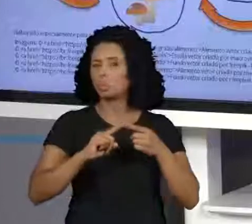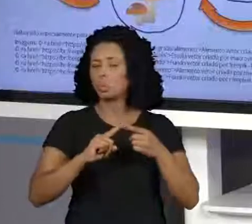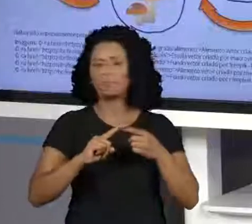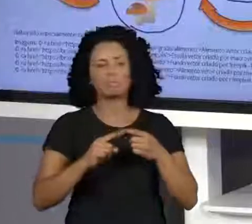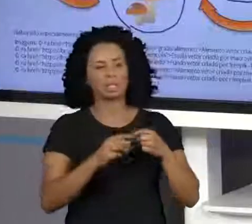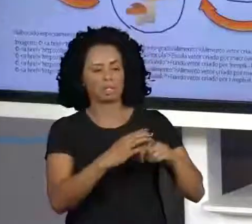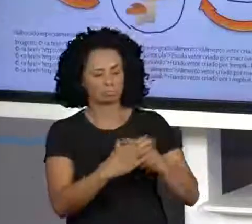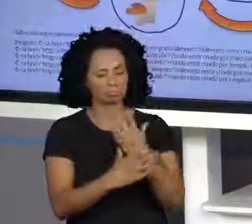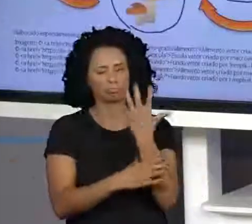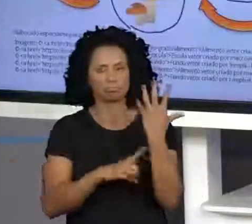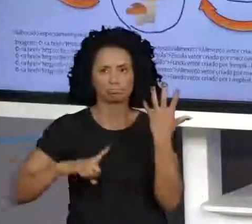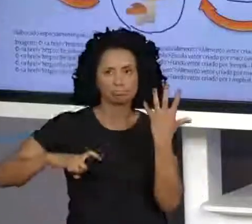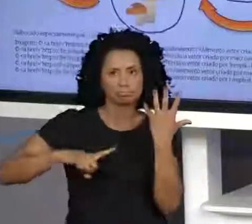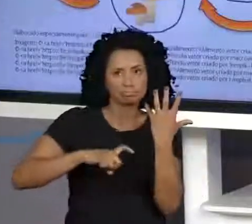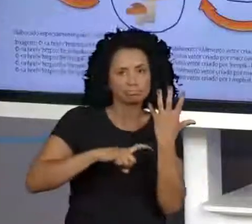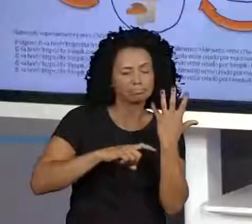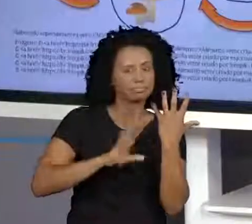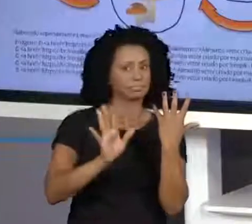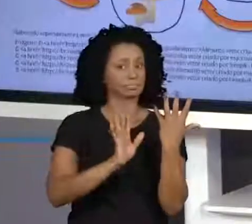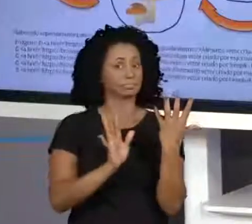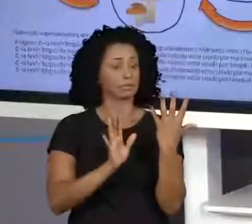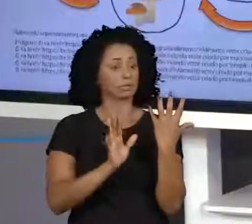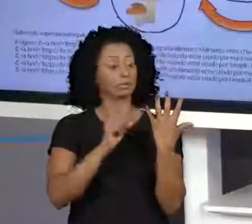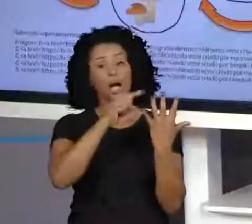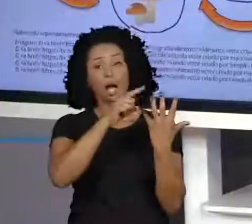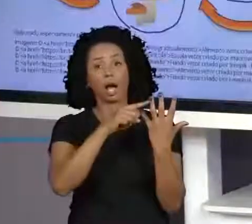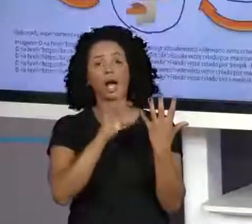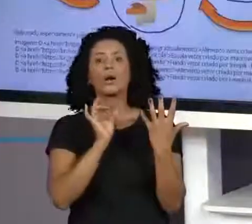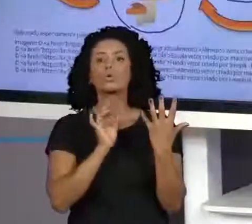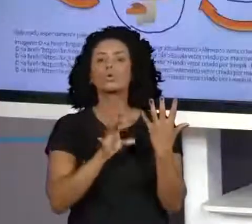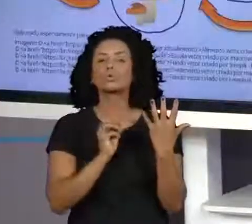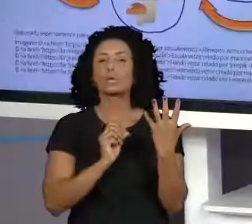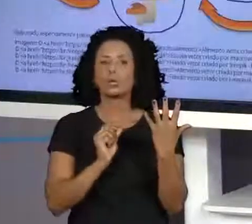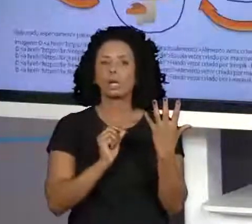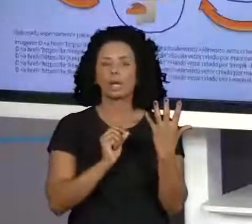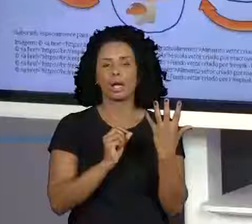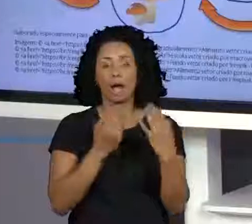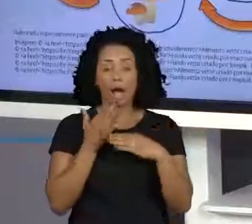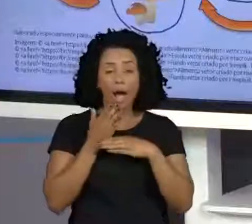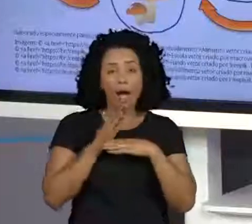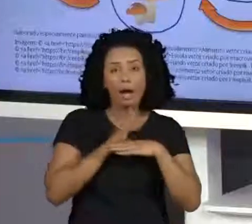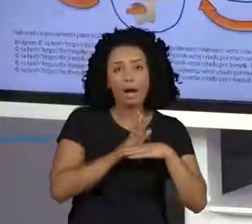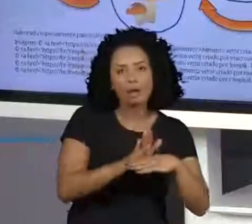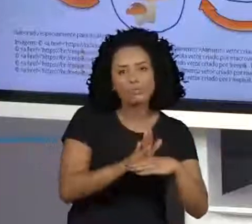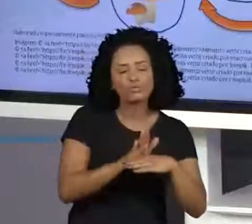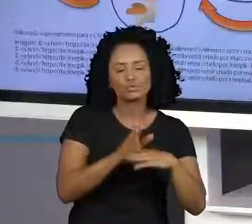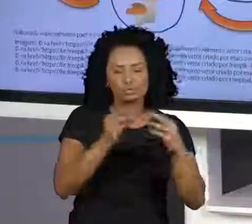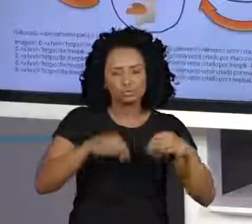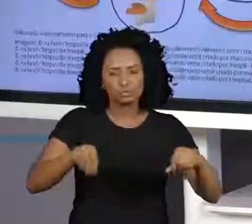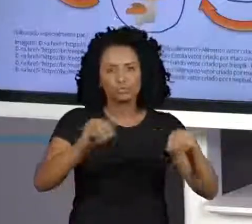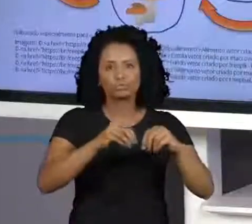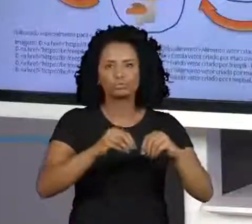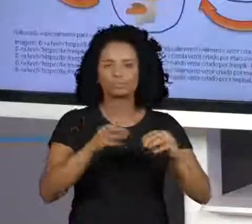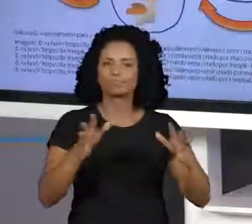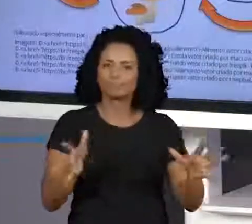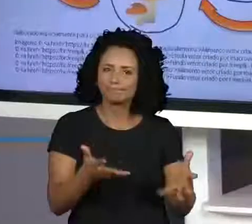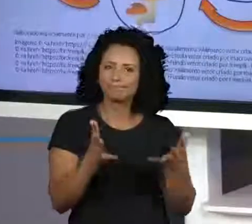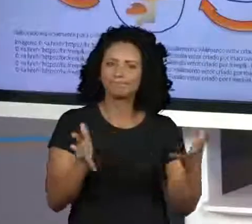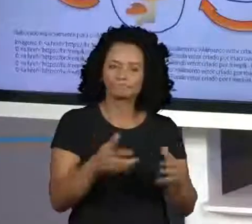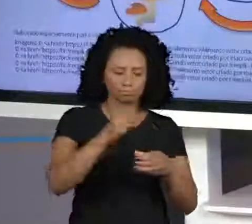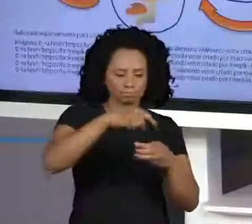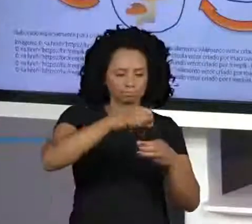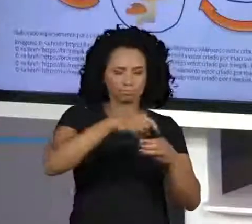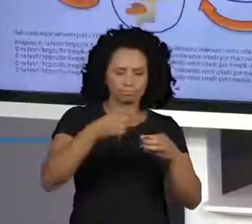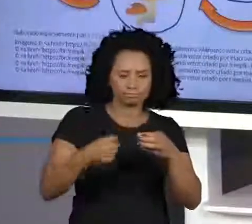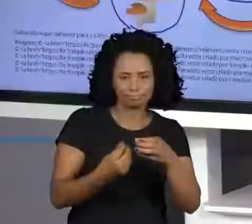para desfazer o ser vivo, né? Para transformar, para decompor aí